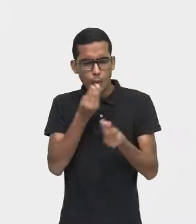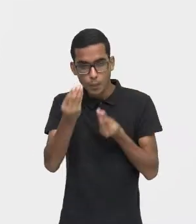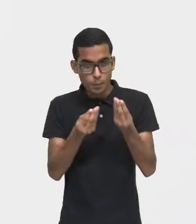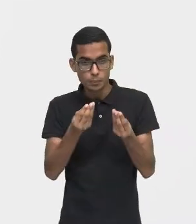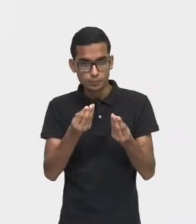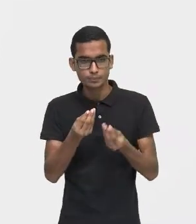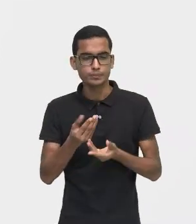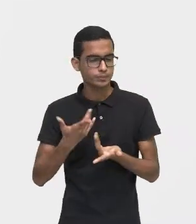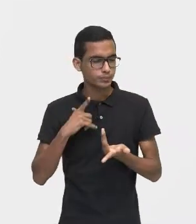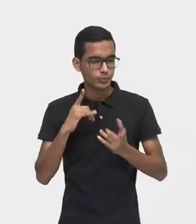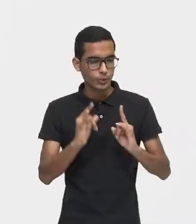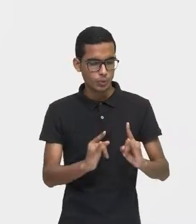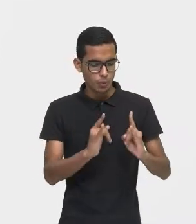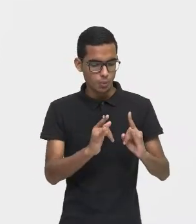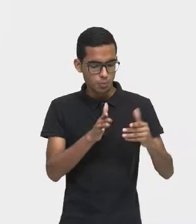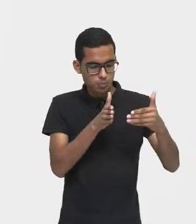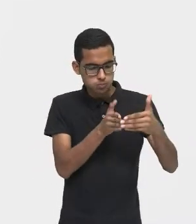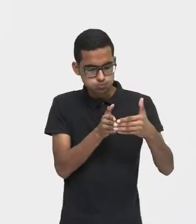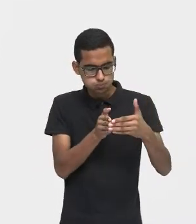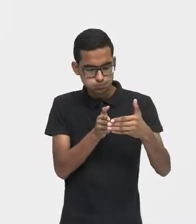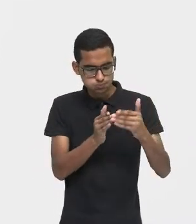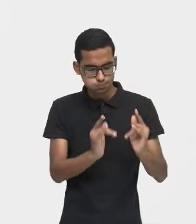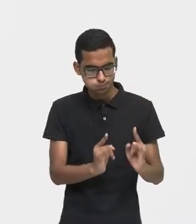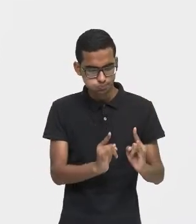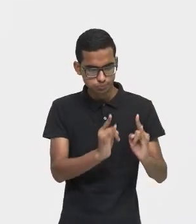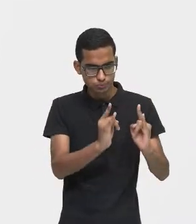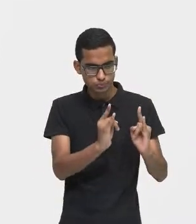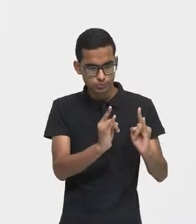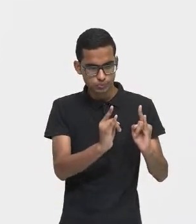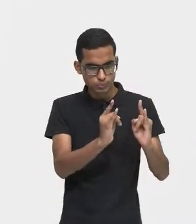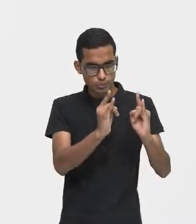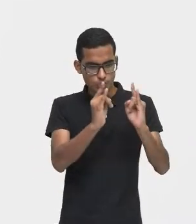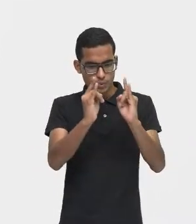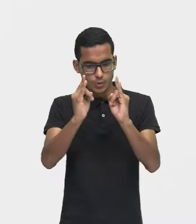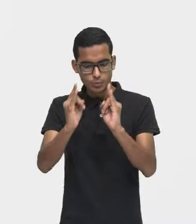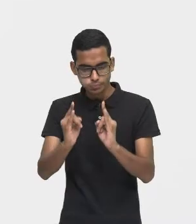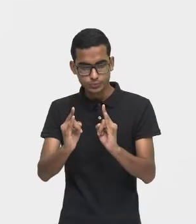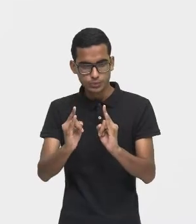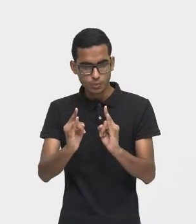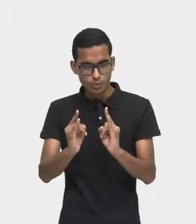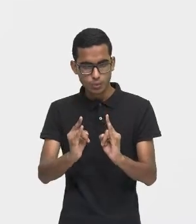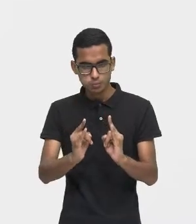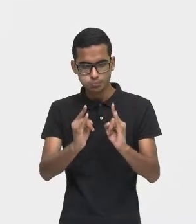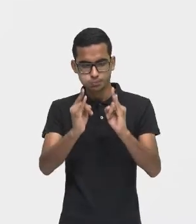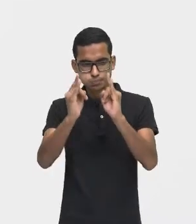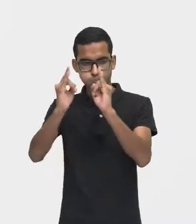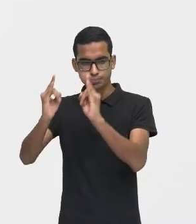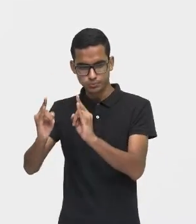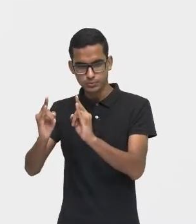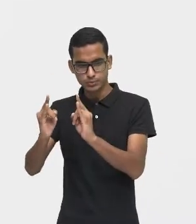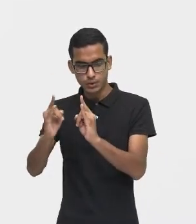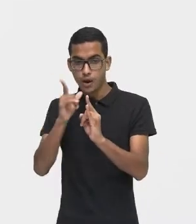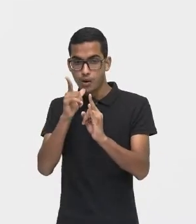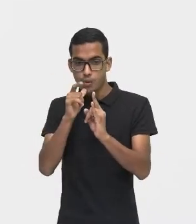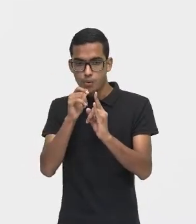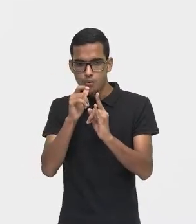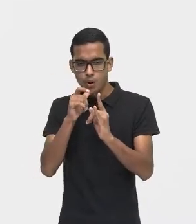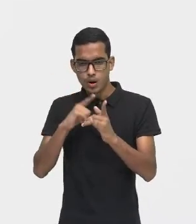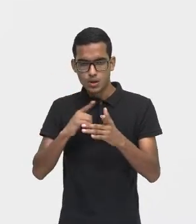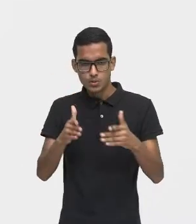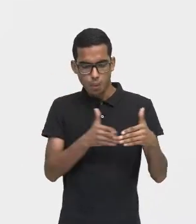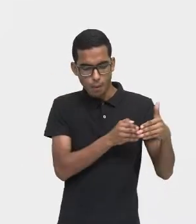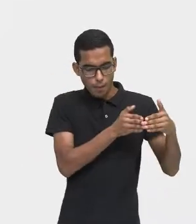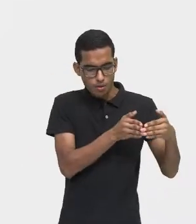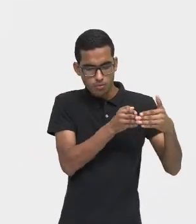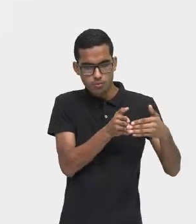Então, as eclusas, elas vão ser as comportas que funcionam como elevadores de água para os